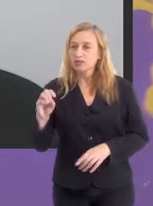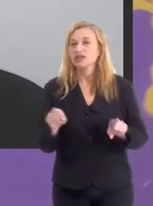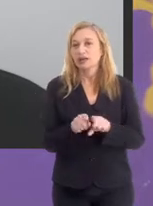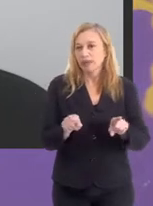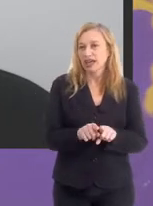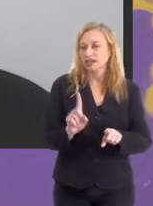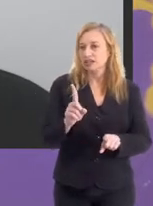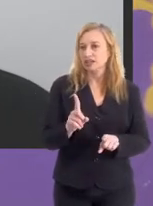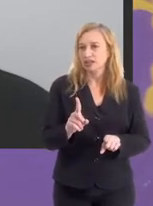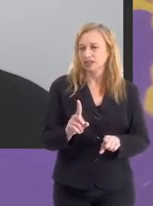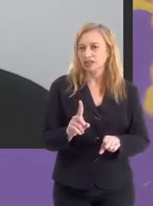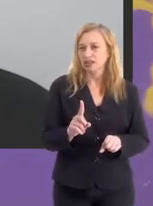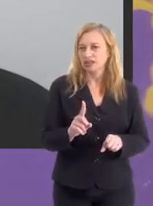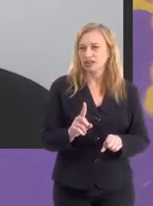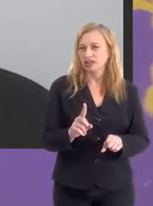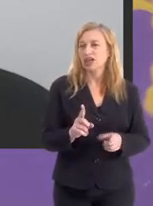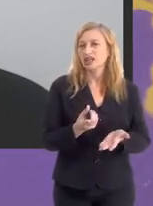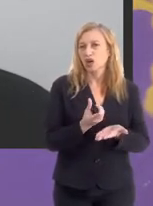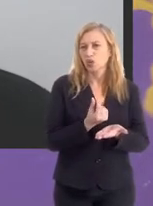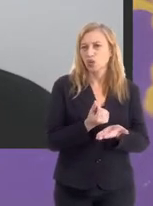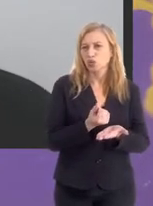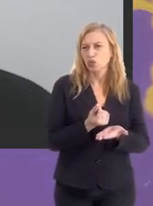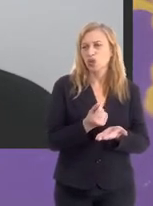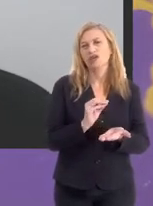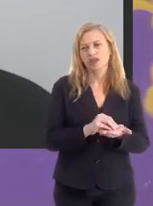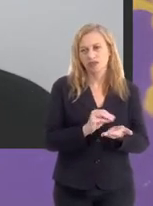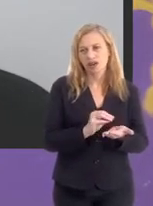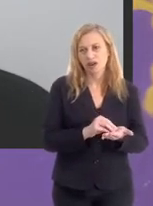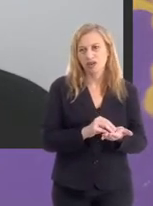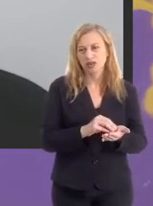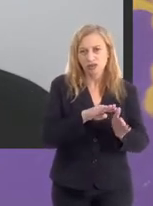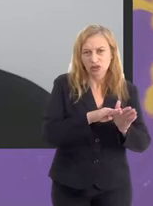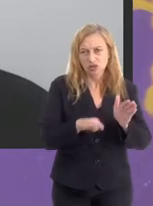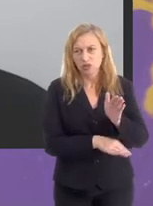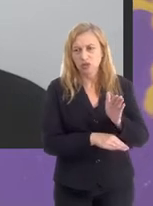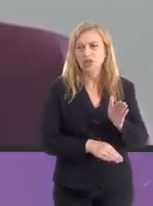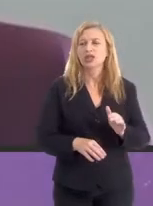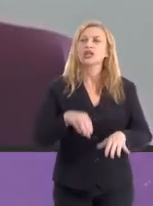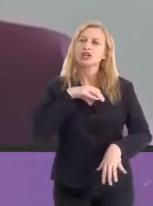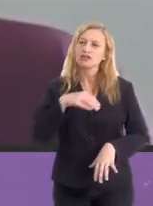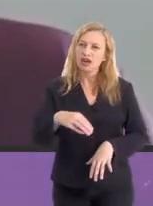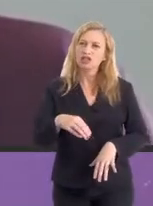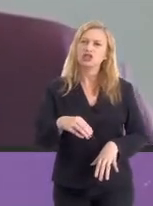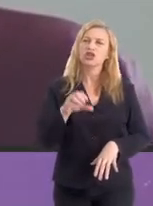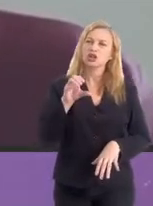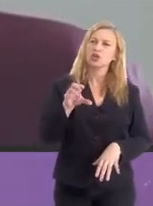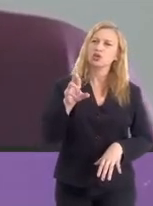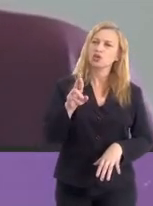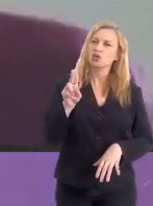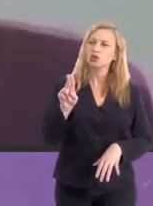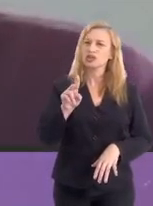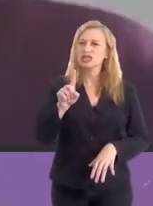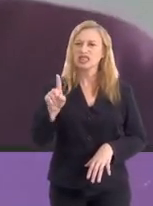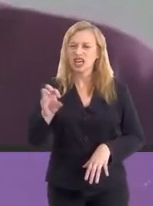não está tão estruturado financeiramente tanto que caiu foi rebaixado para a série B do campeonato o Vasco e